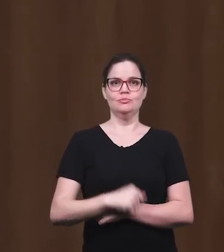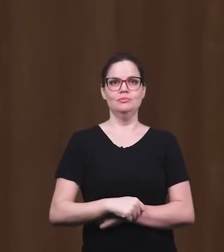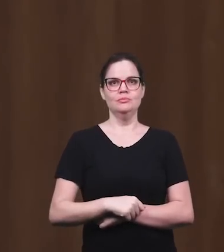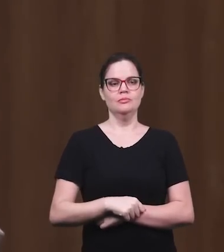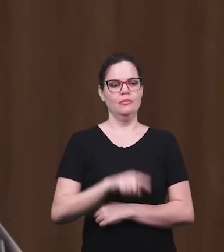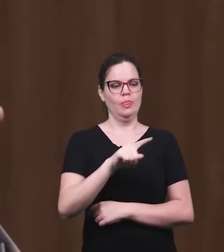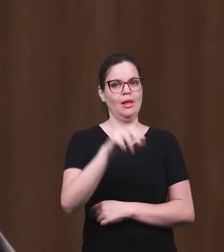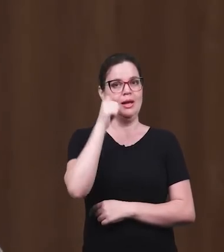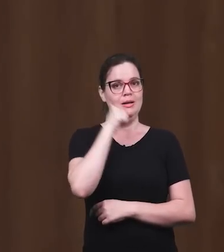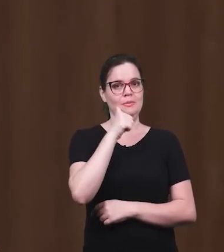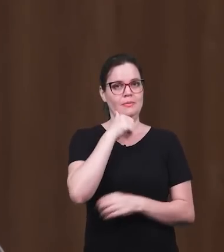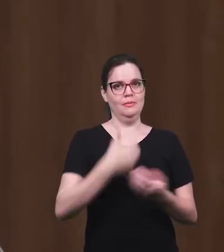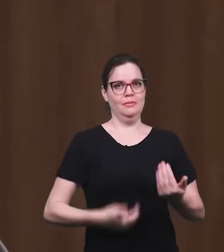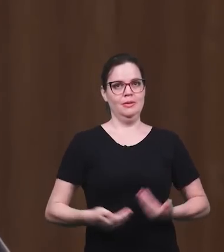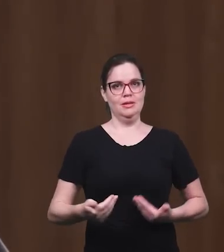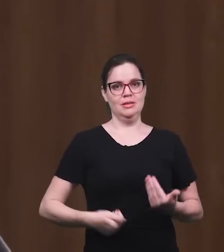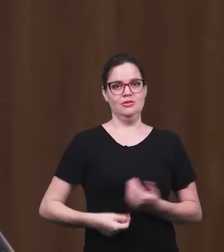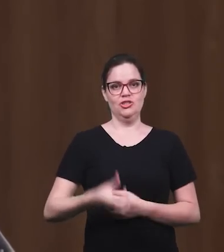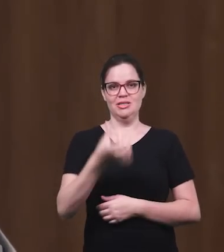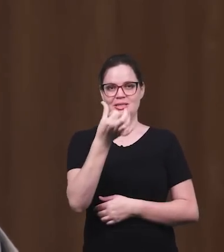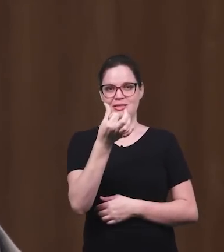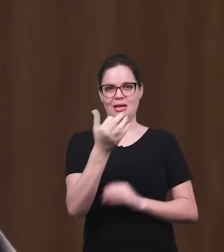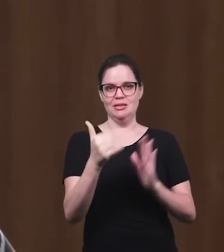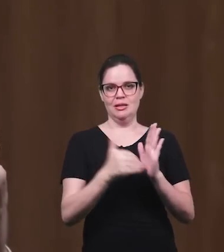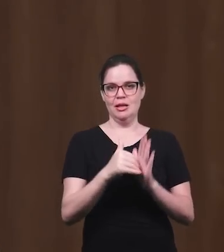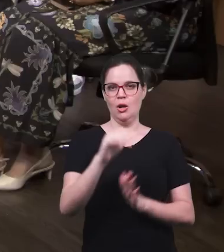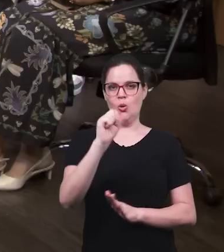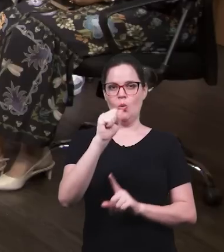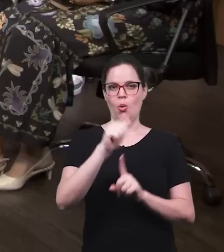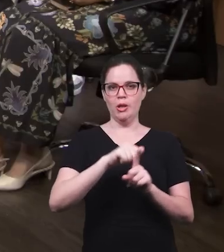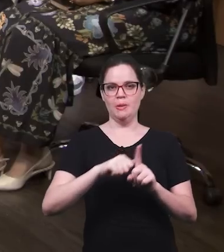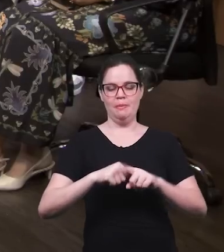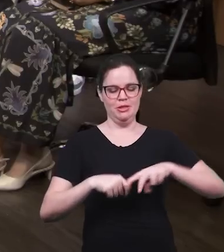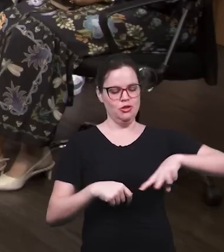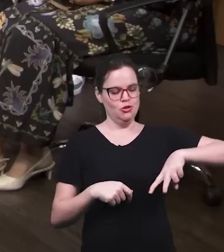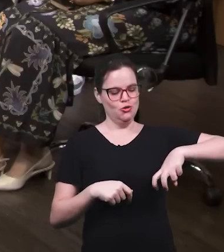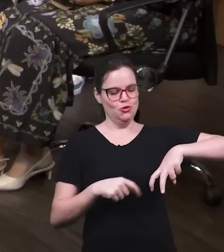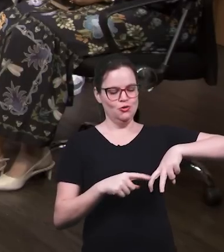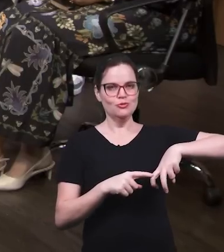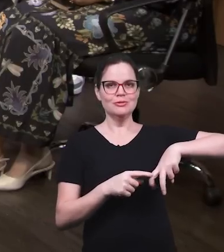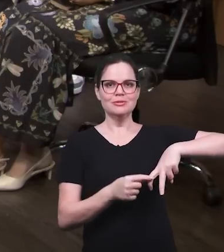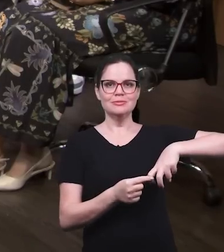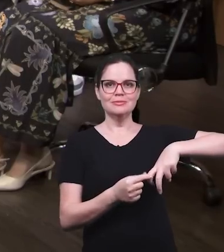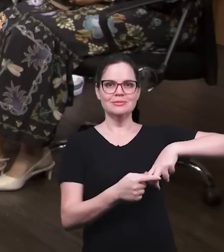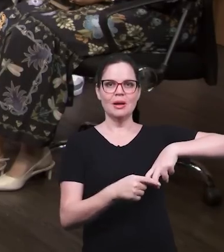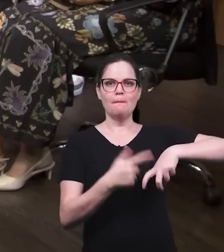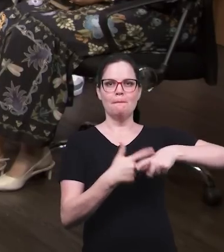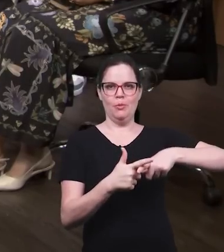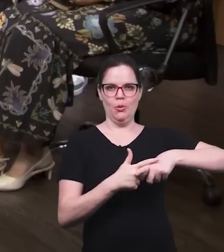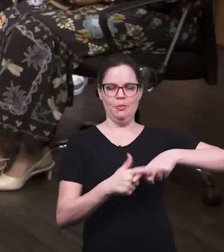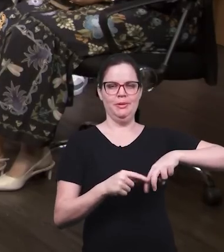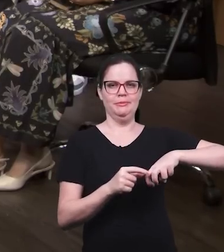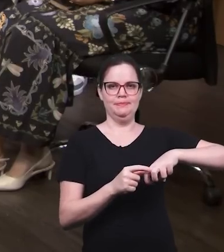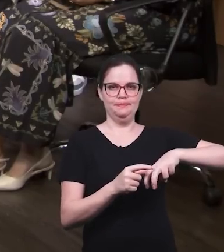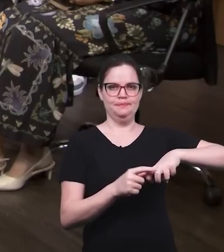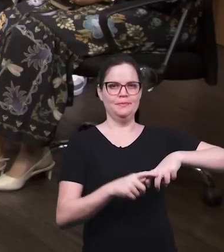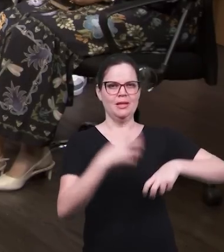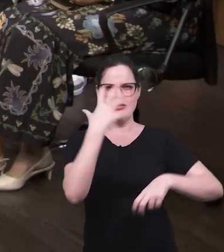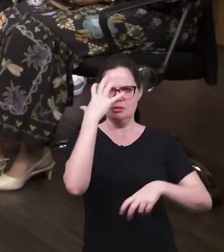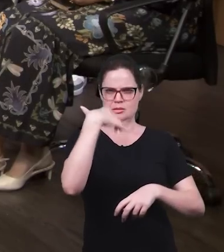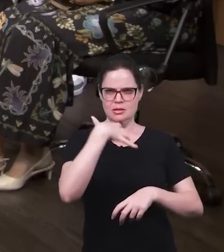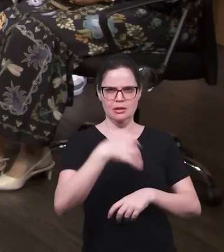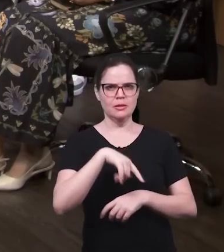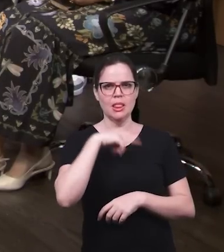estava de 6 a 8 meses sem a igreja, Karina. Problema sério nos joelhos. Então os irmãos iam visitá-la. Aí Jário um dia